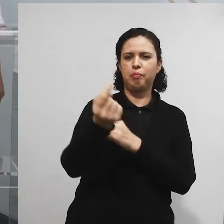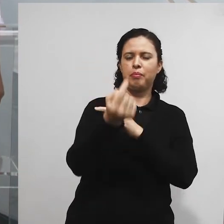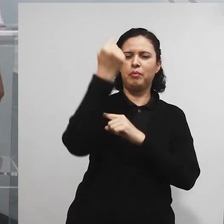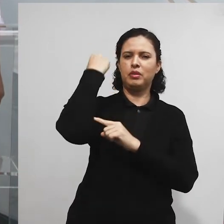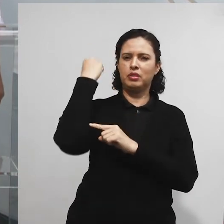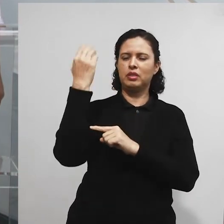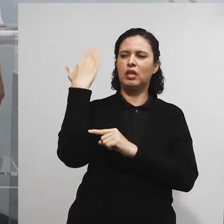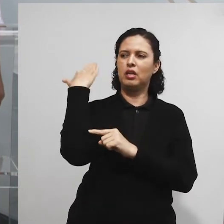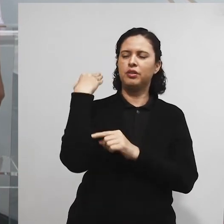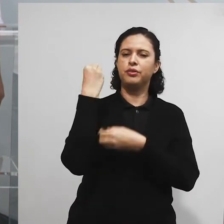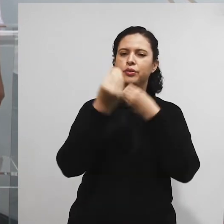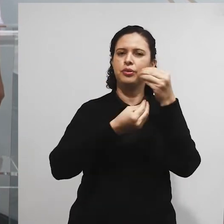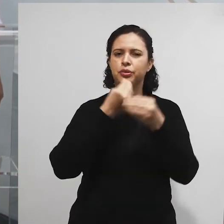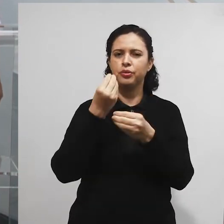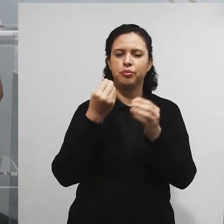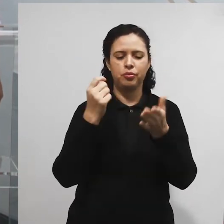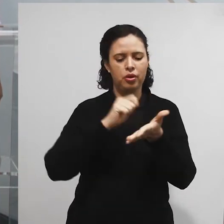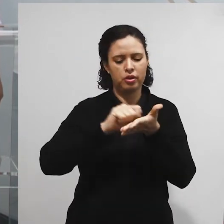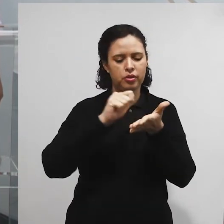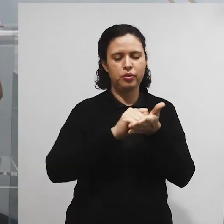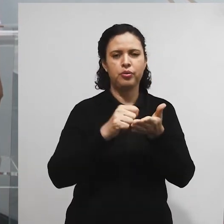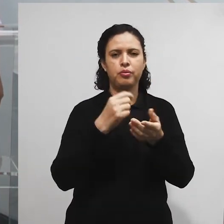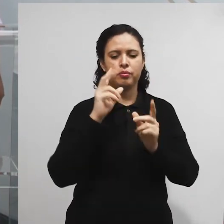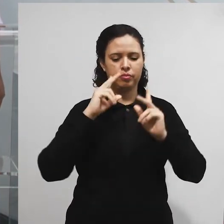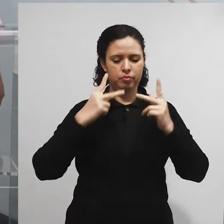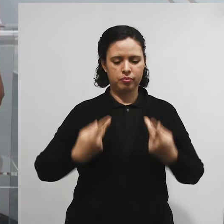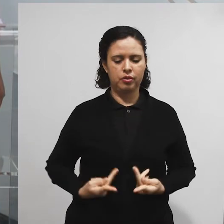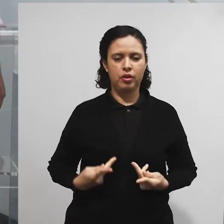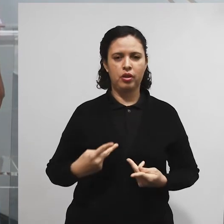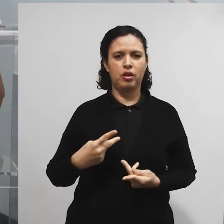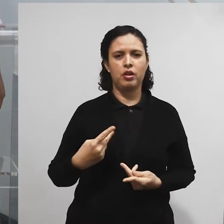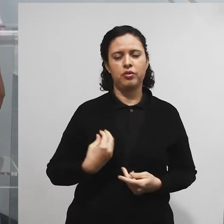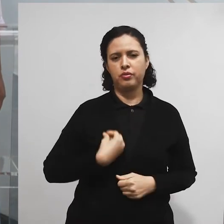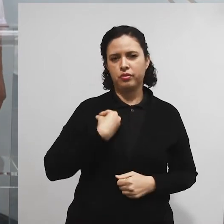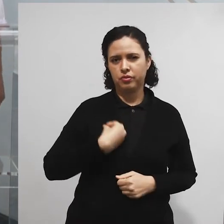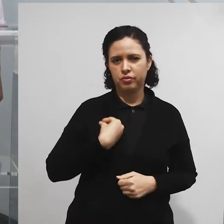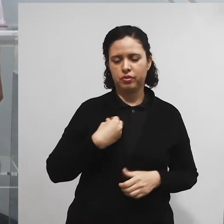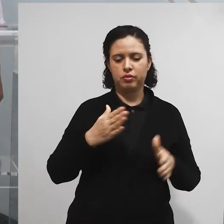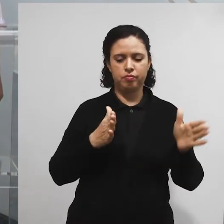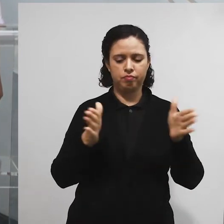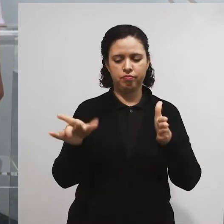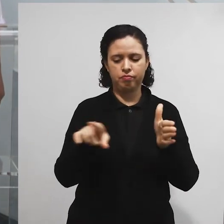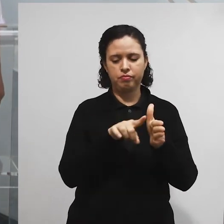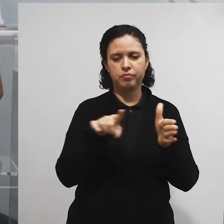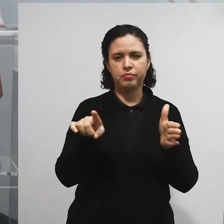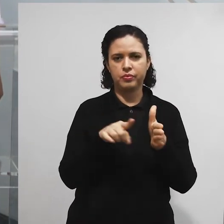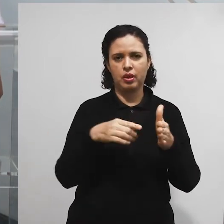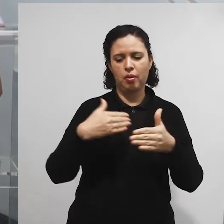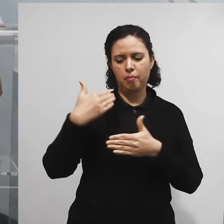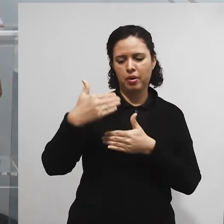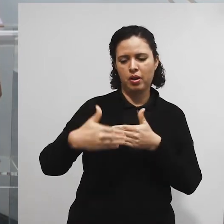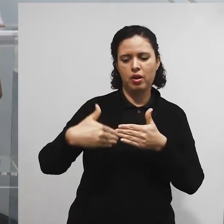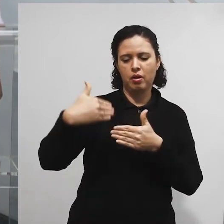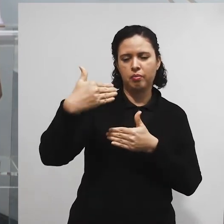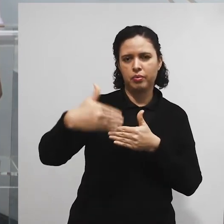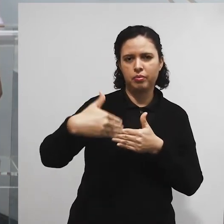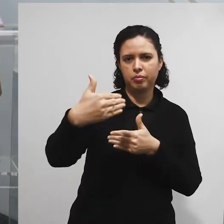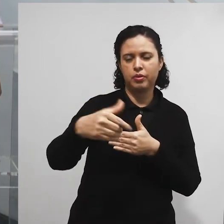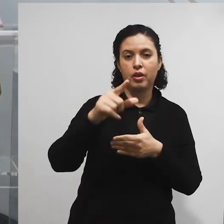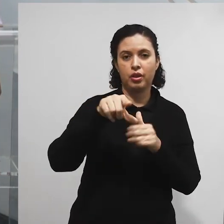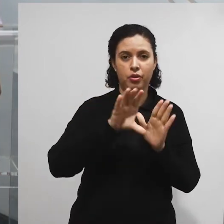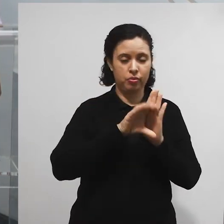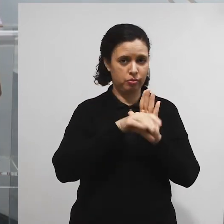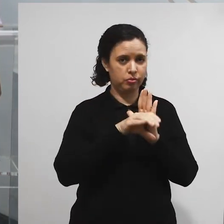tenhamos o registro de como a humanidade viveu em diferentes etapas da sua evolução, que é